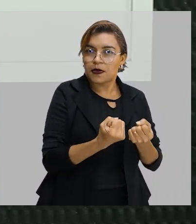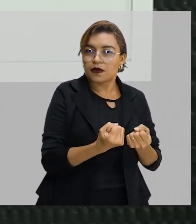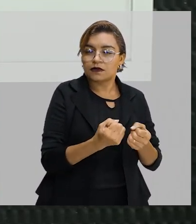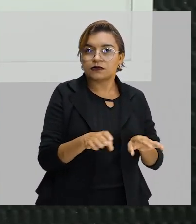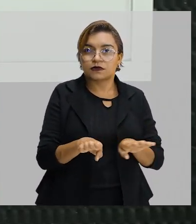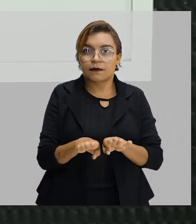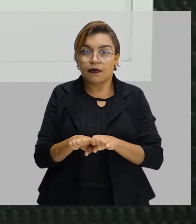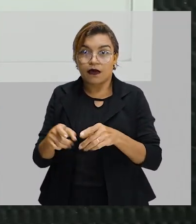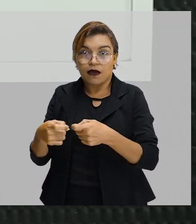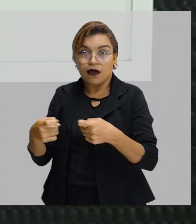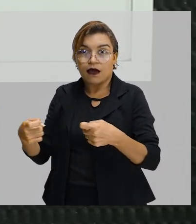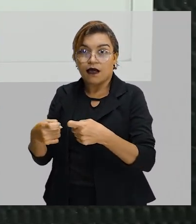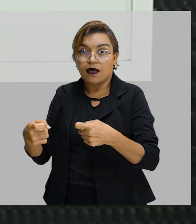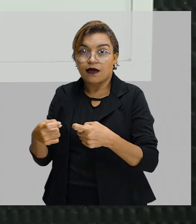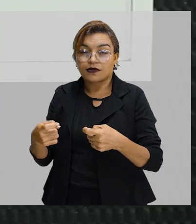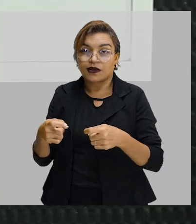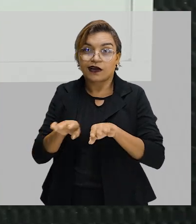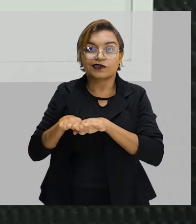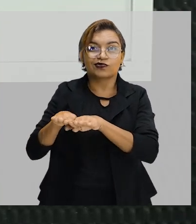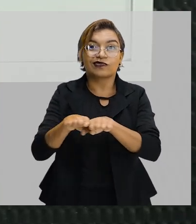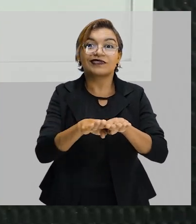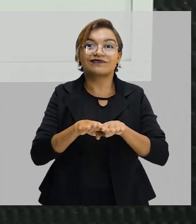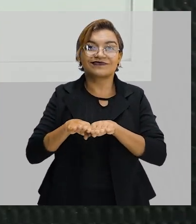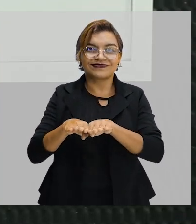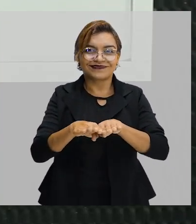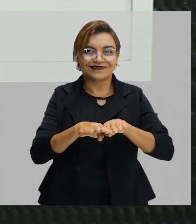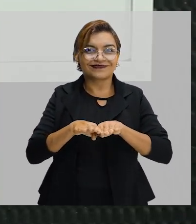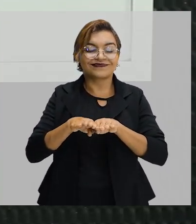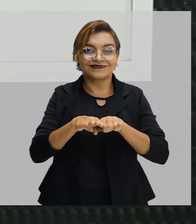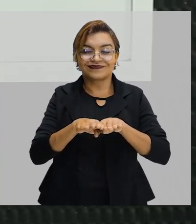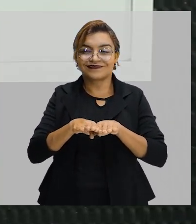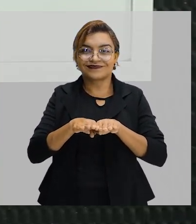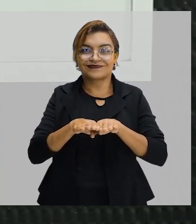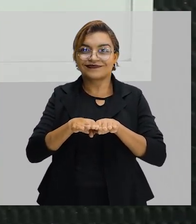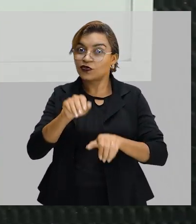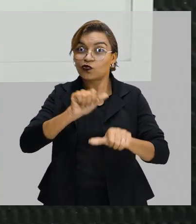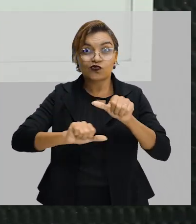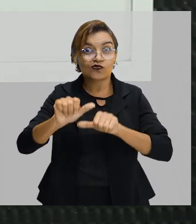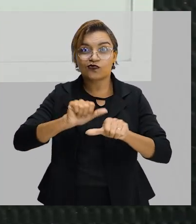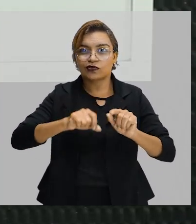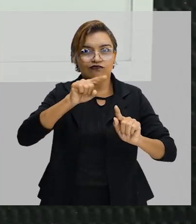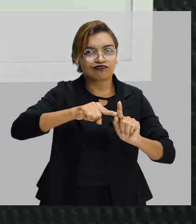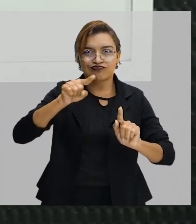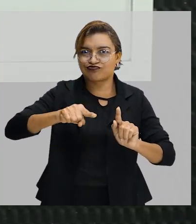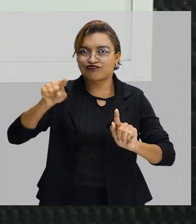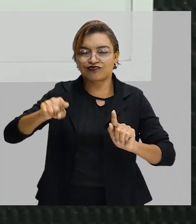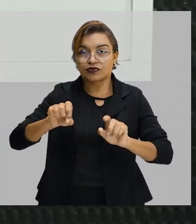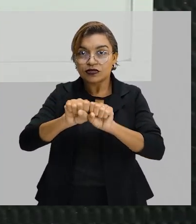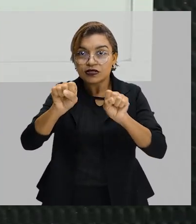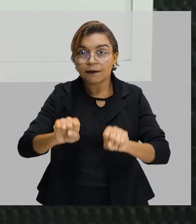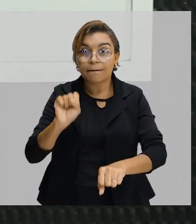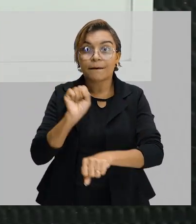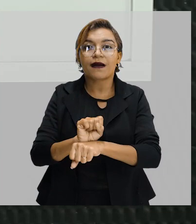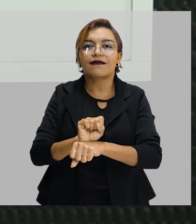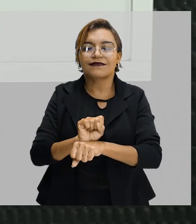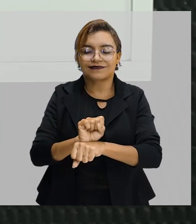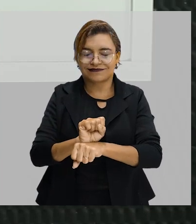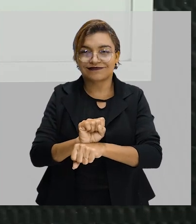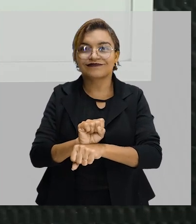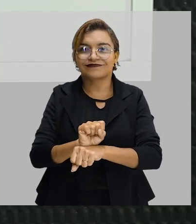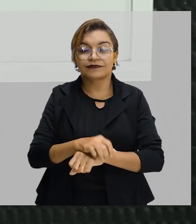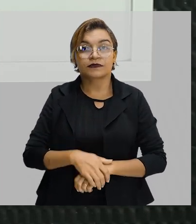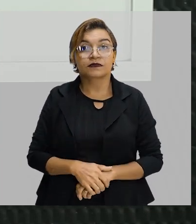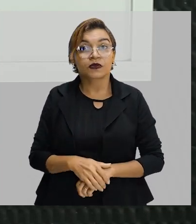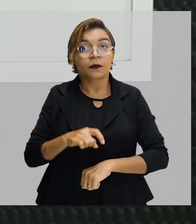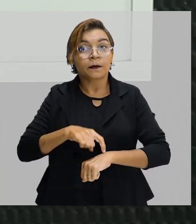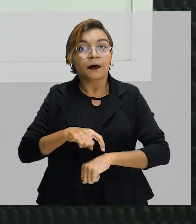elástica são iguais. Ele não oscilou, não está oscilando. O sistema está paradinho.